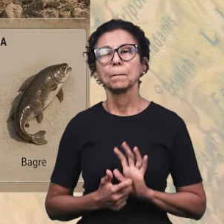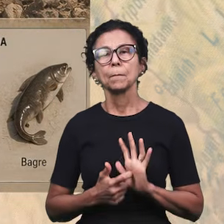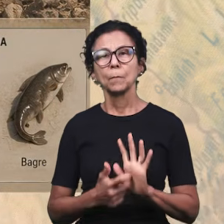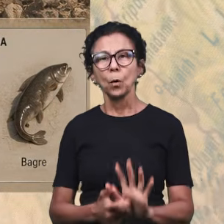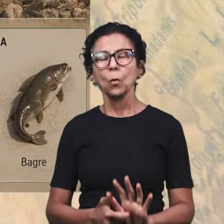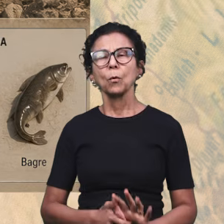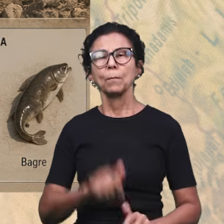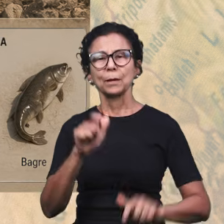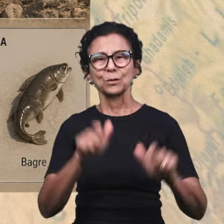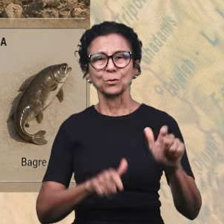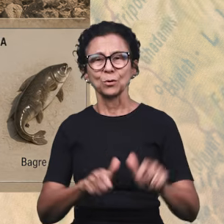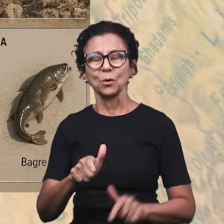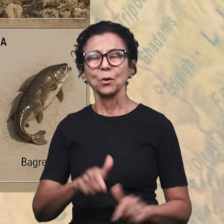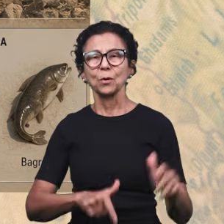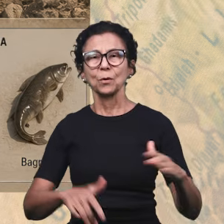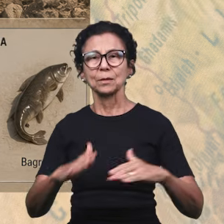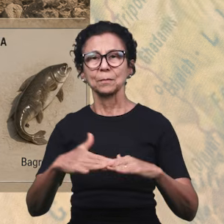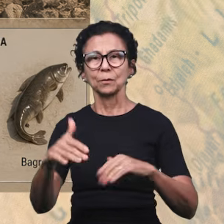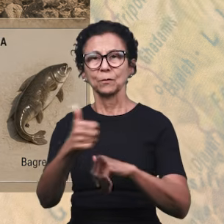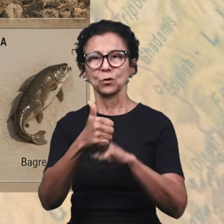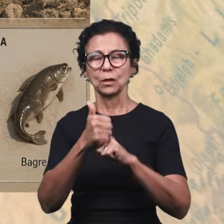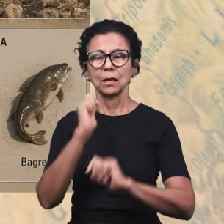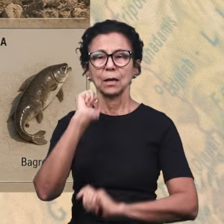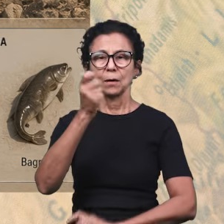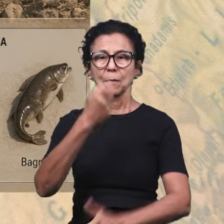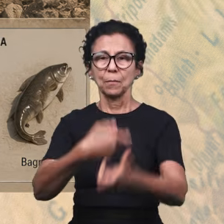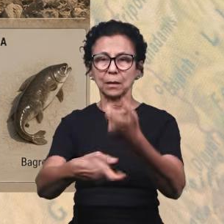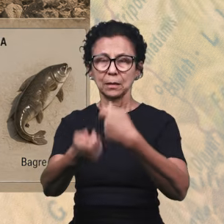um pouco da vida